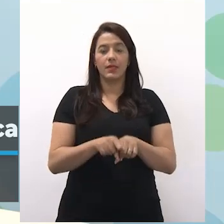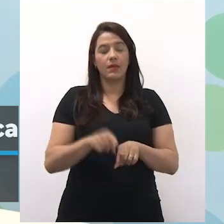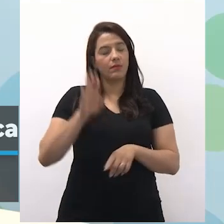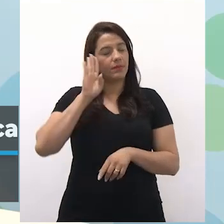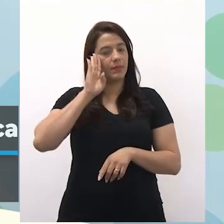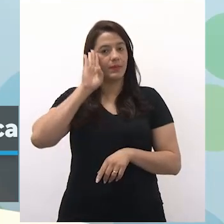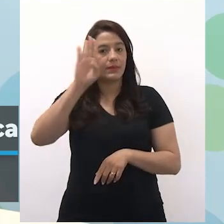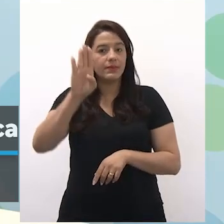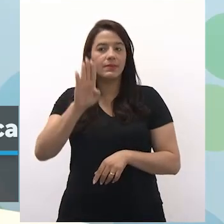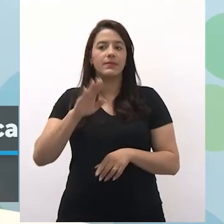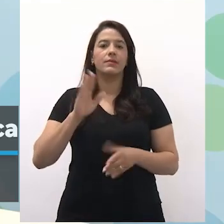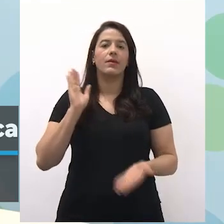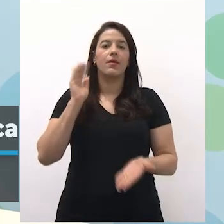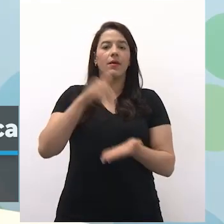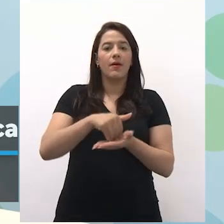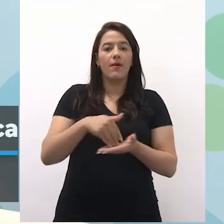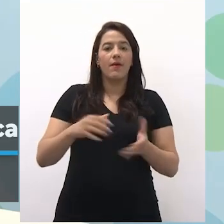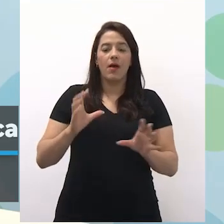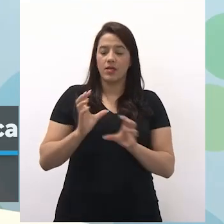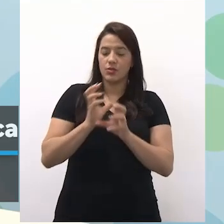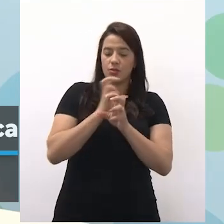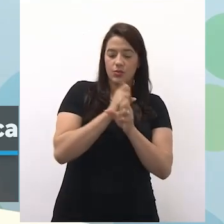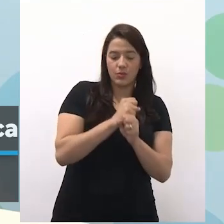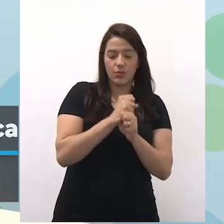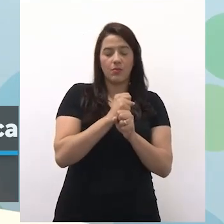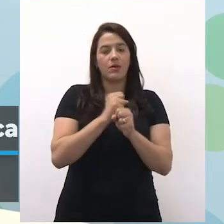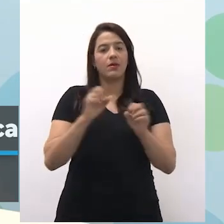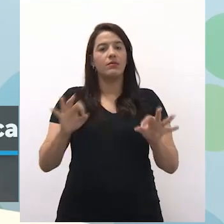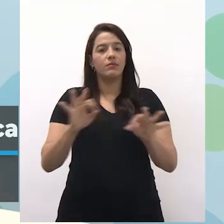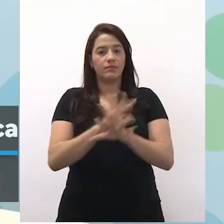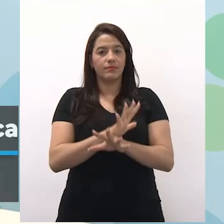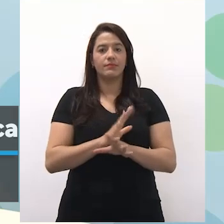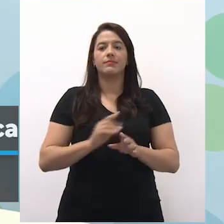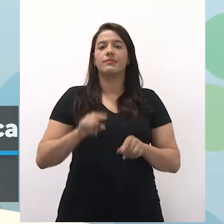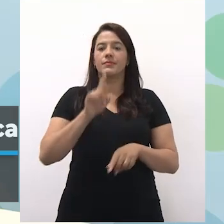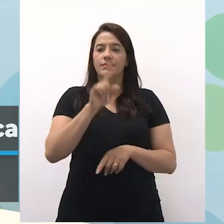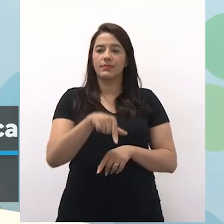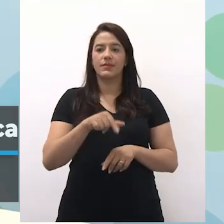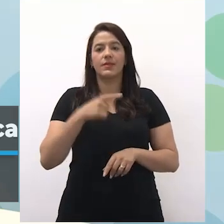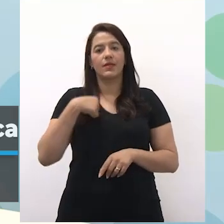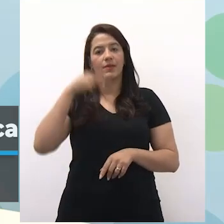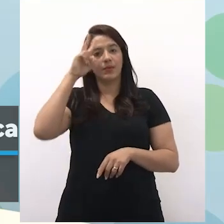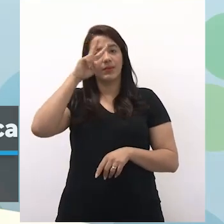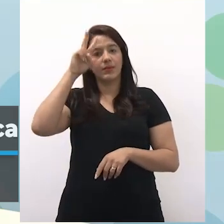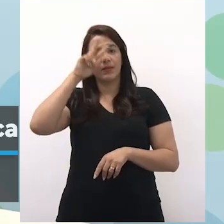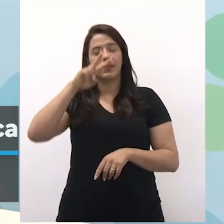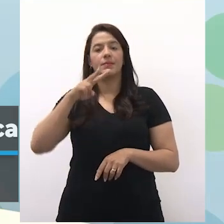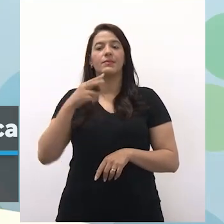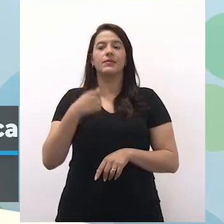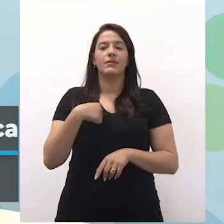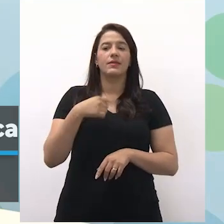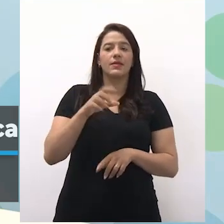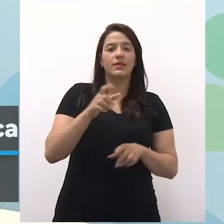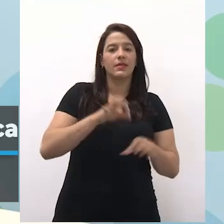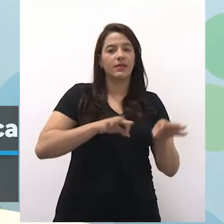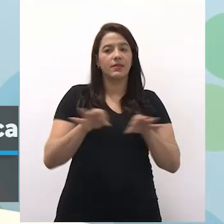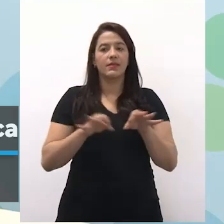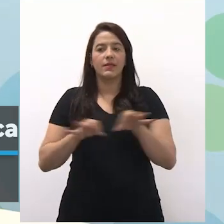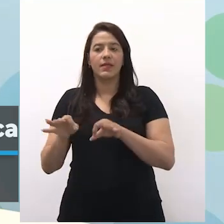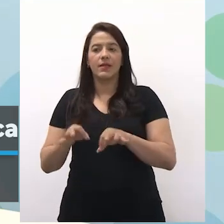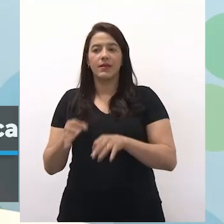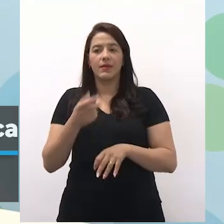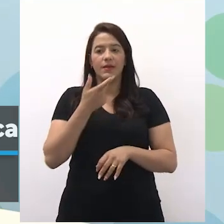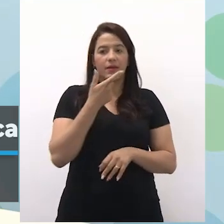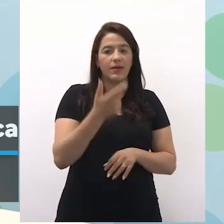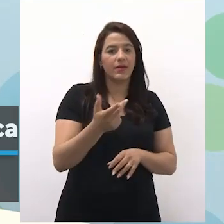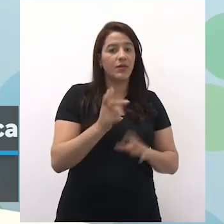O fechamento das notas, que aí é que eu lembro que era uma. Nossa, era uma. Vou falar o nosso linguajar aqui, né, Wander? Era